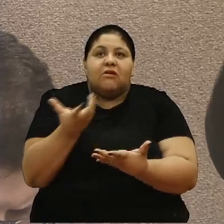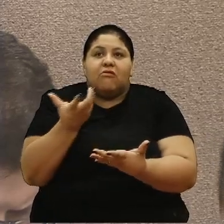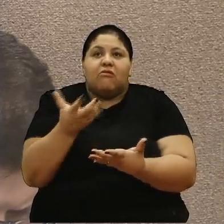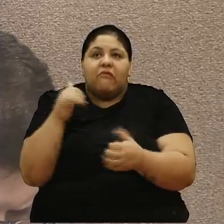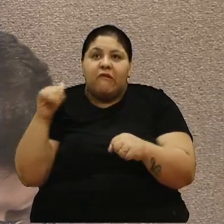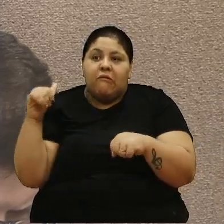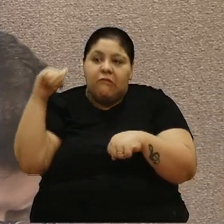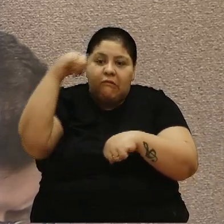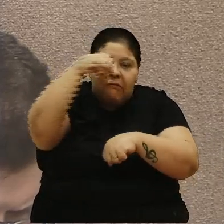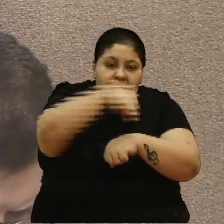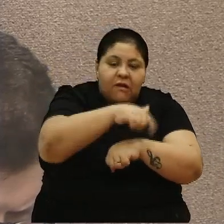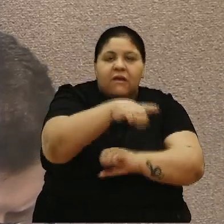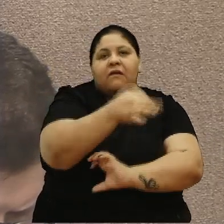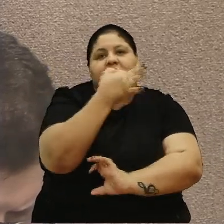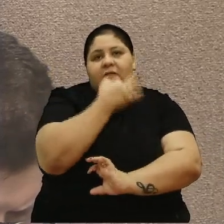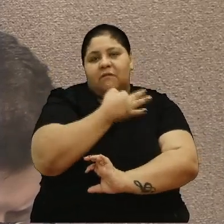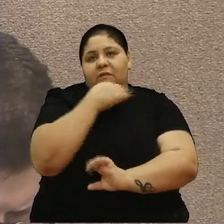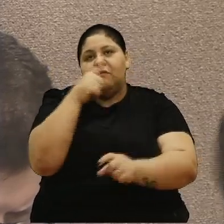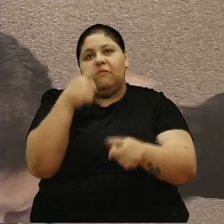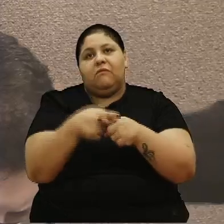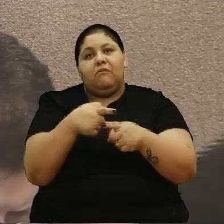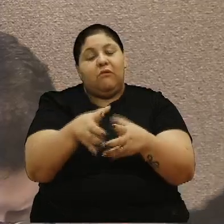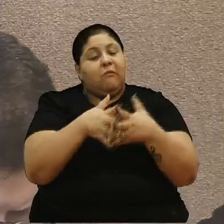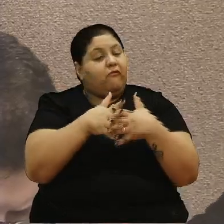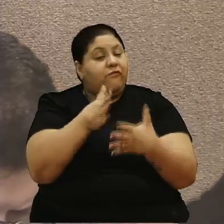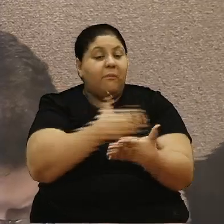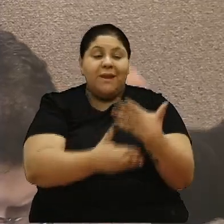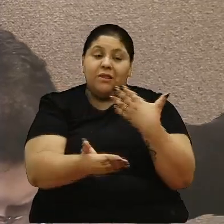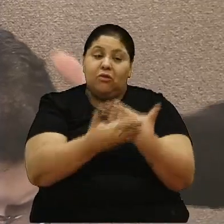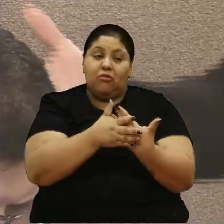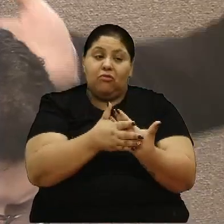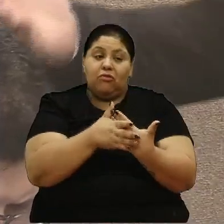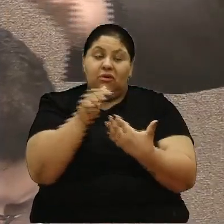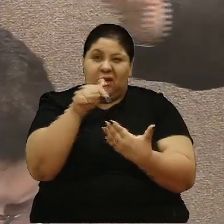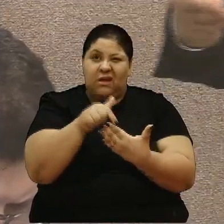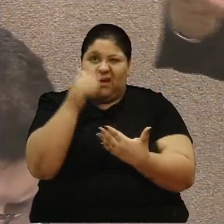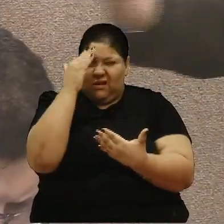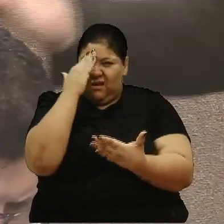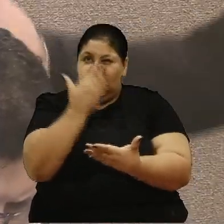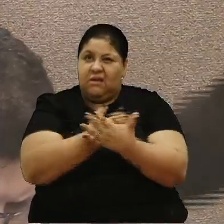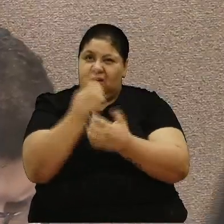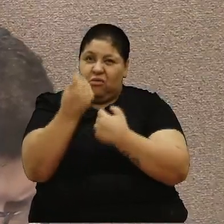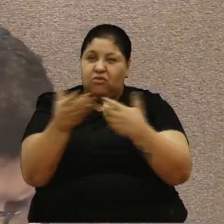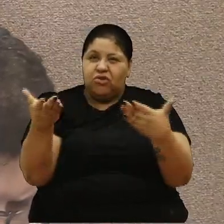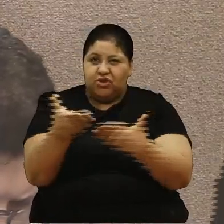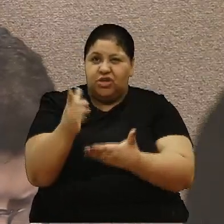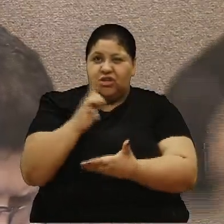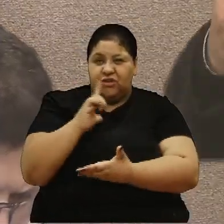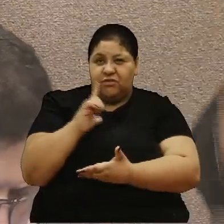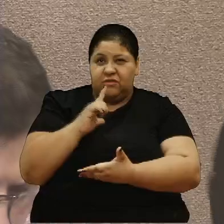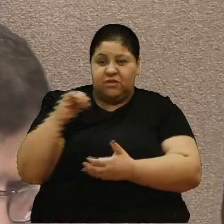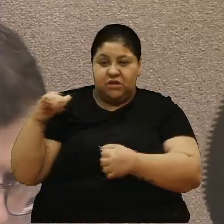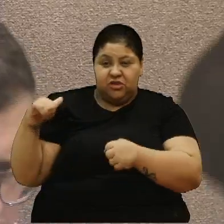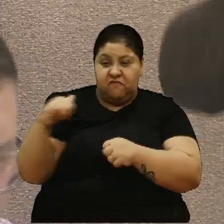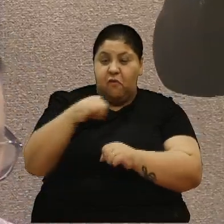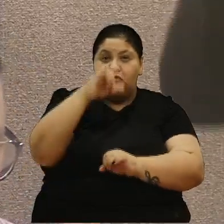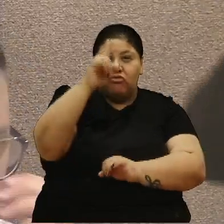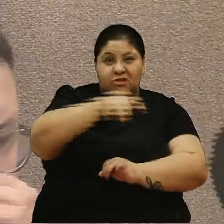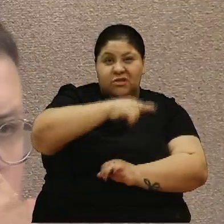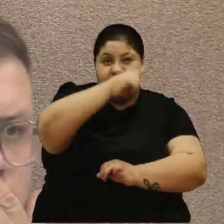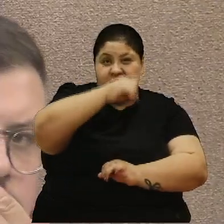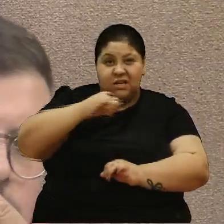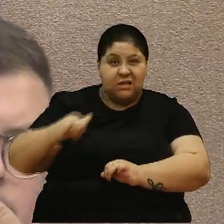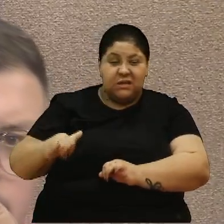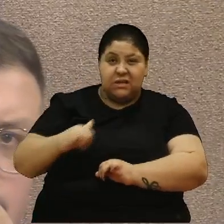avião pousasse em Caxias do Sul, porque seria um transtorno para todos. E aqui acredito que alguns já tiveram essa situação de voos cancelados e aviões